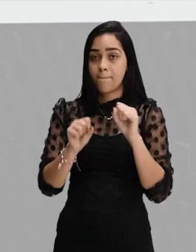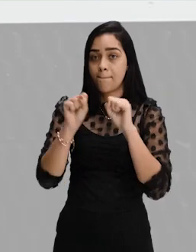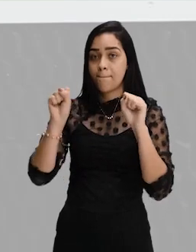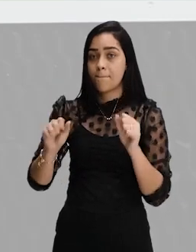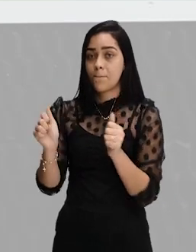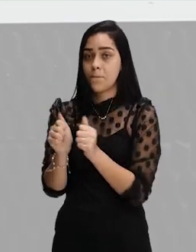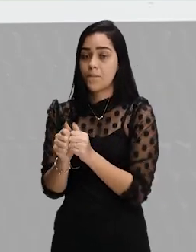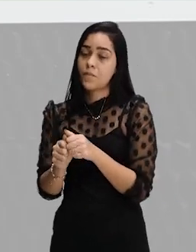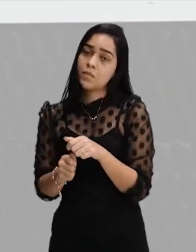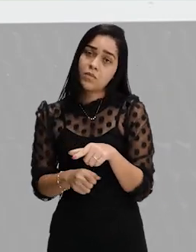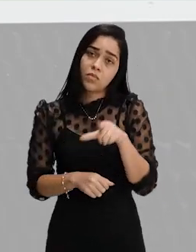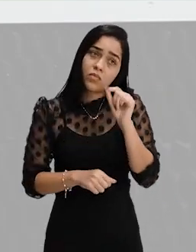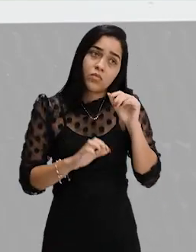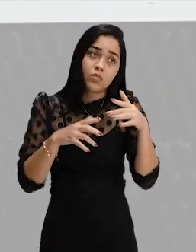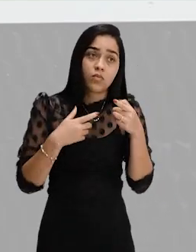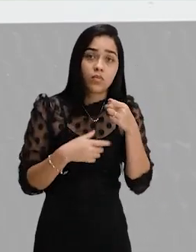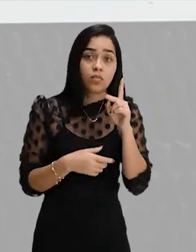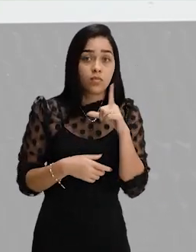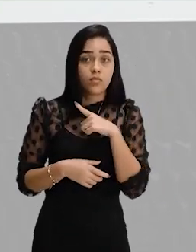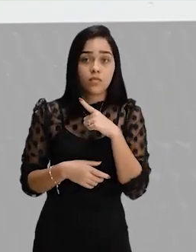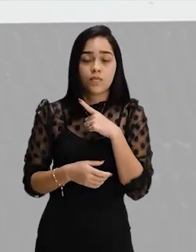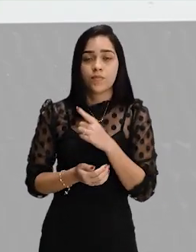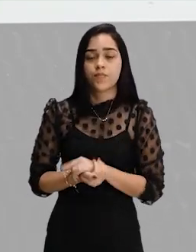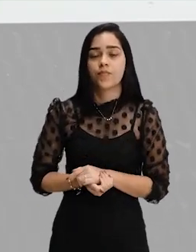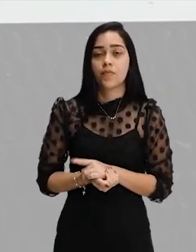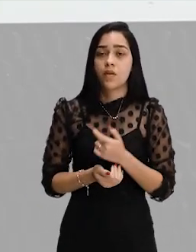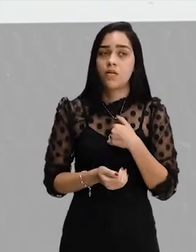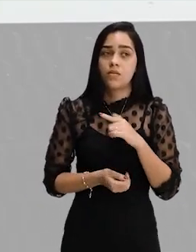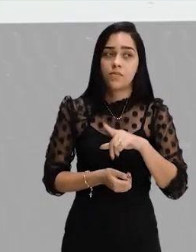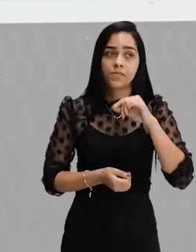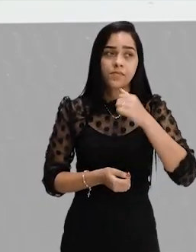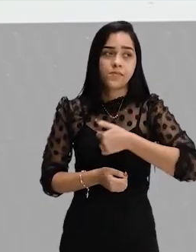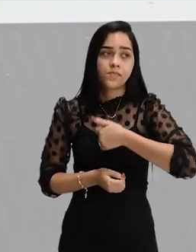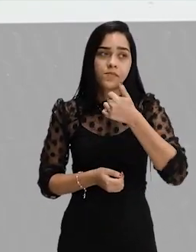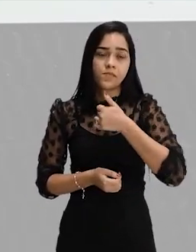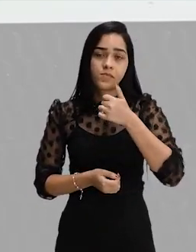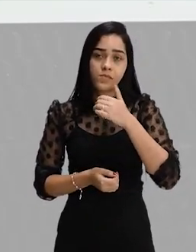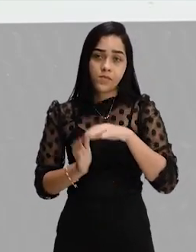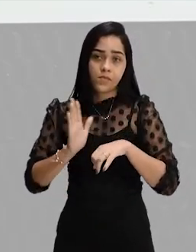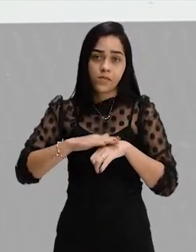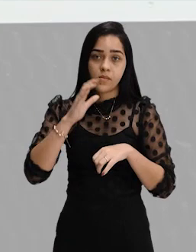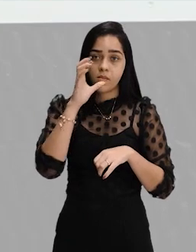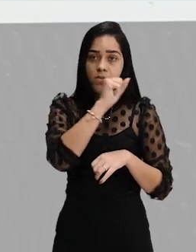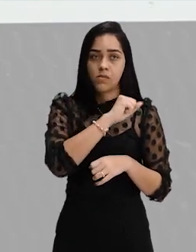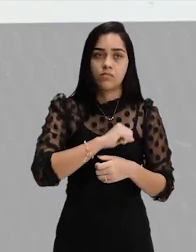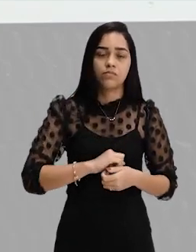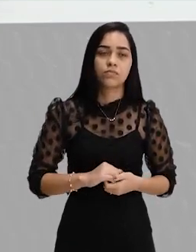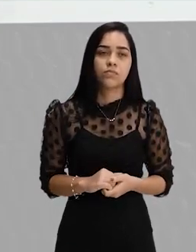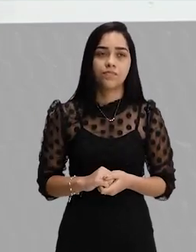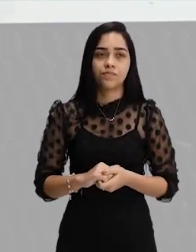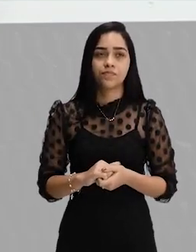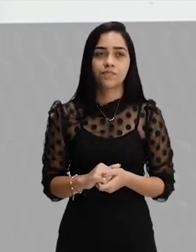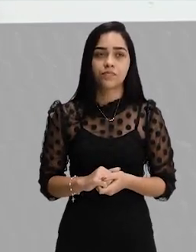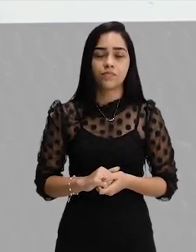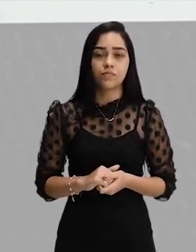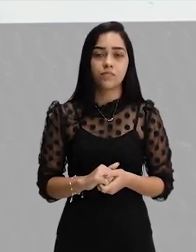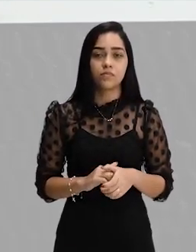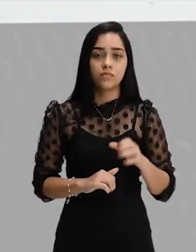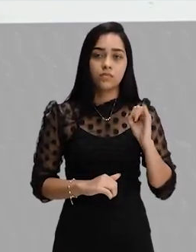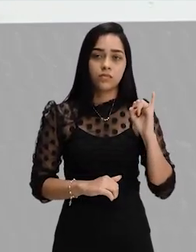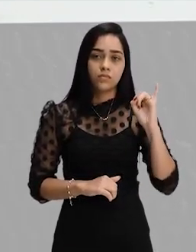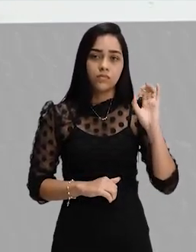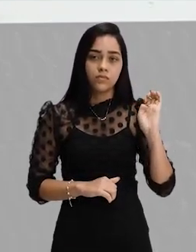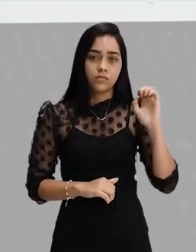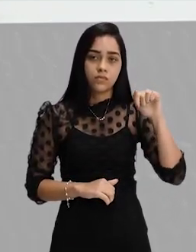você escolhe uma dessas formas que você viu aqui, tá? Eu vou escolher essa primeira aqui, que é mais rápida. Então, vou trazer aqui minha inequação